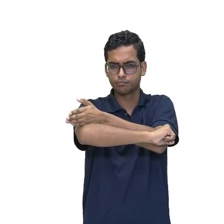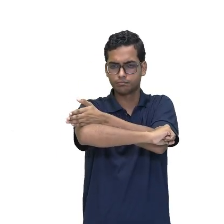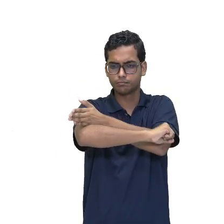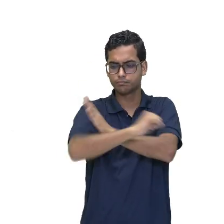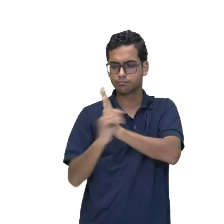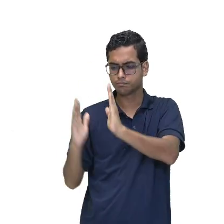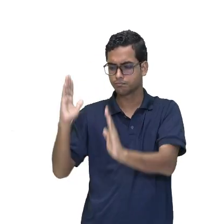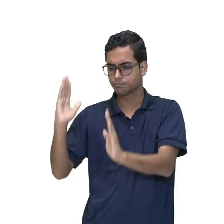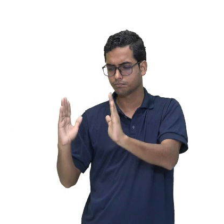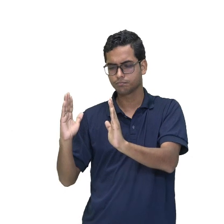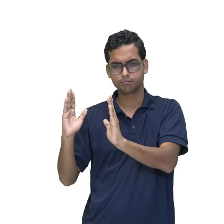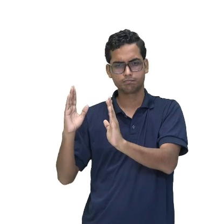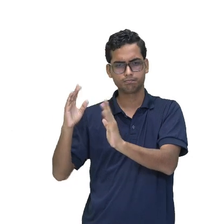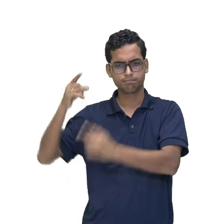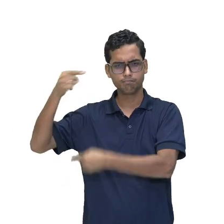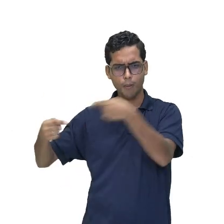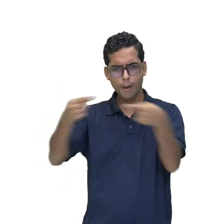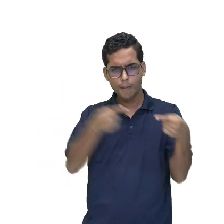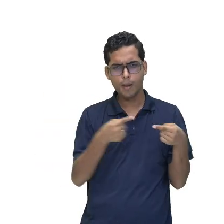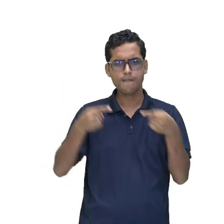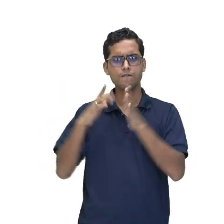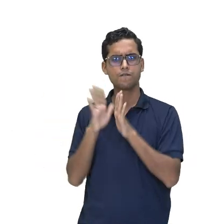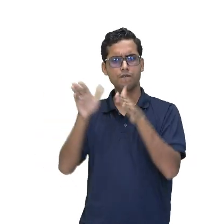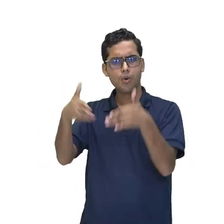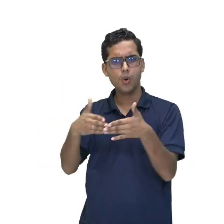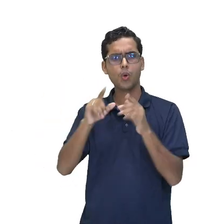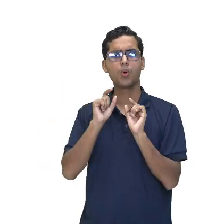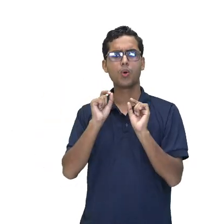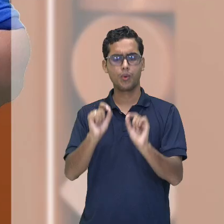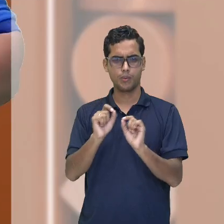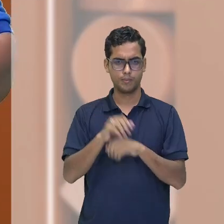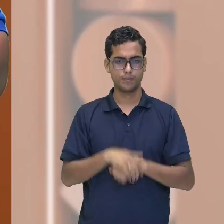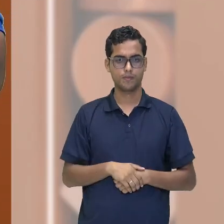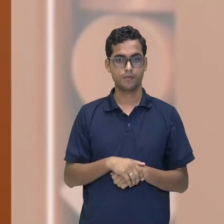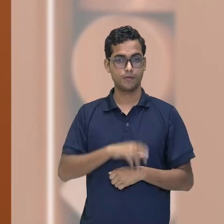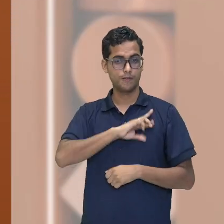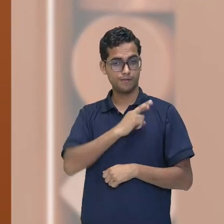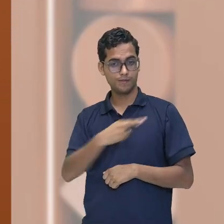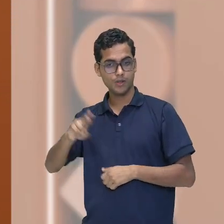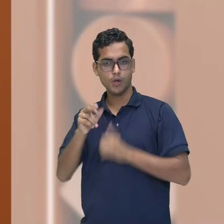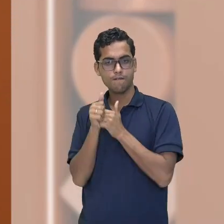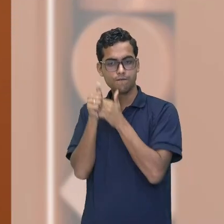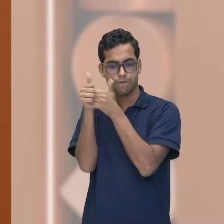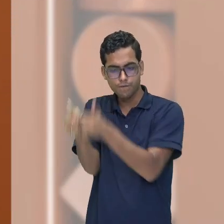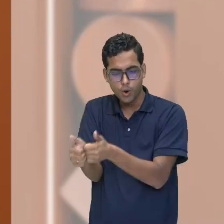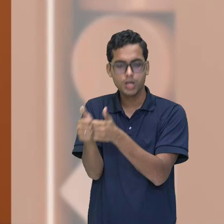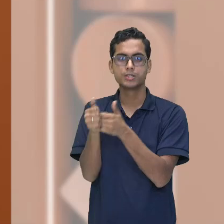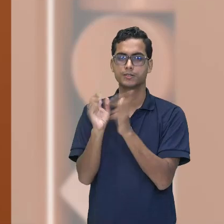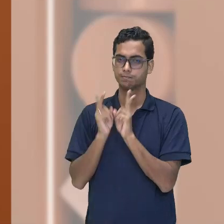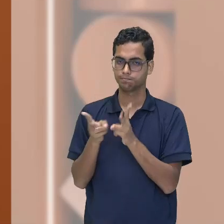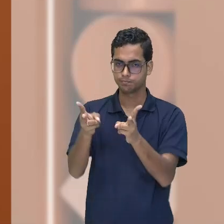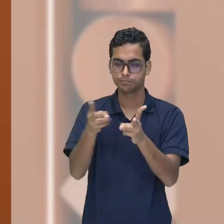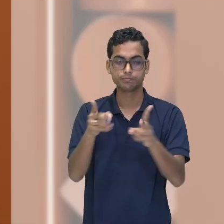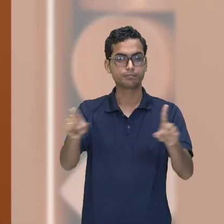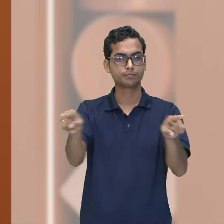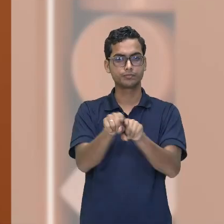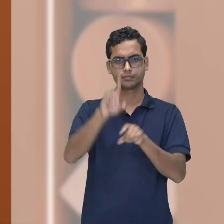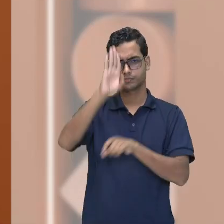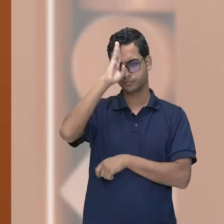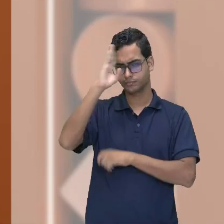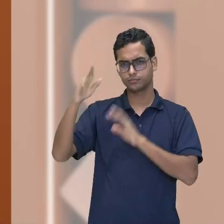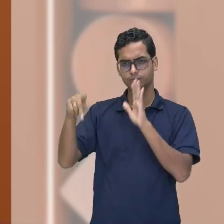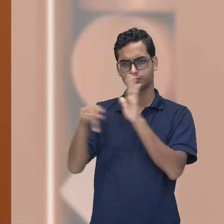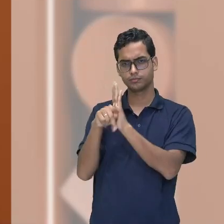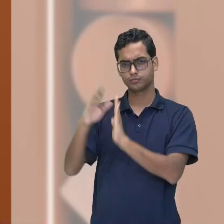de uma política voltada principalmente para a questão do religioso, tá bom? Principalmente durante a